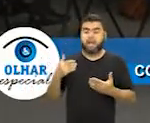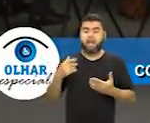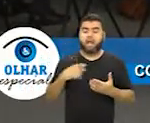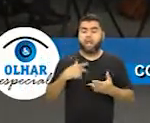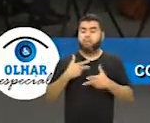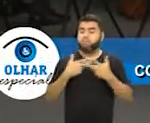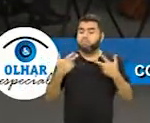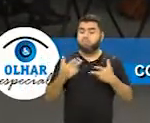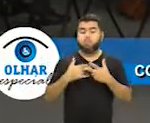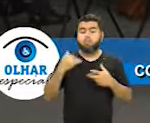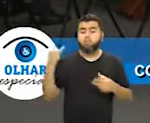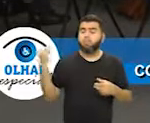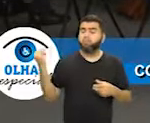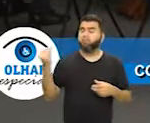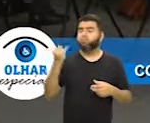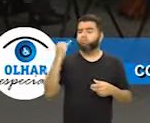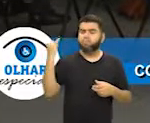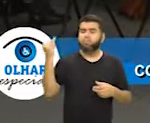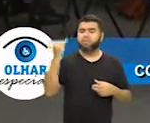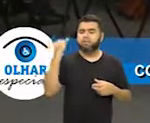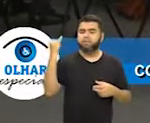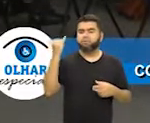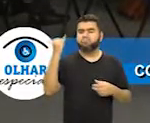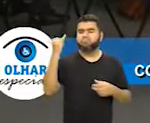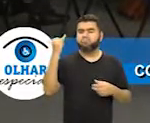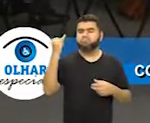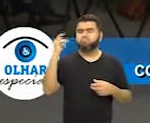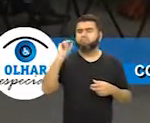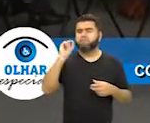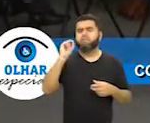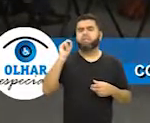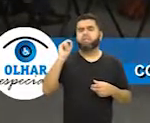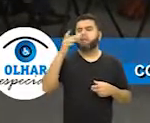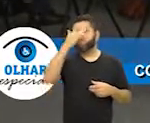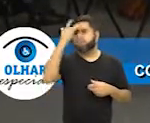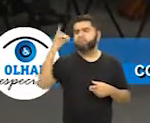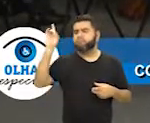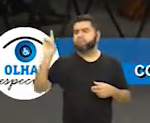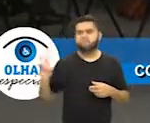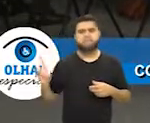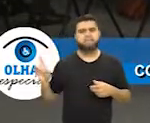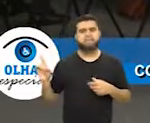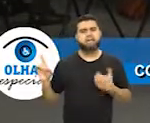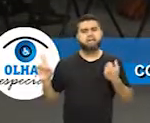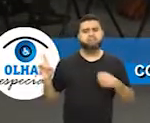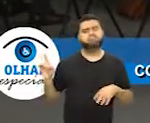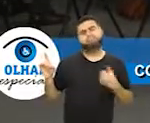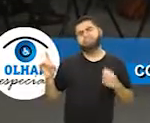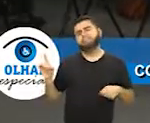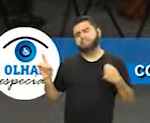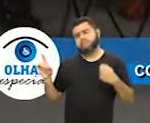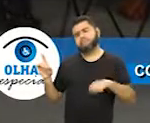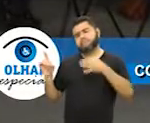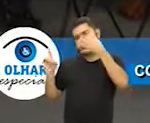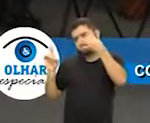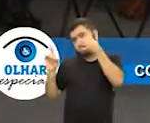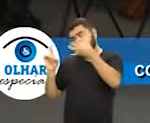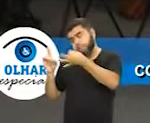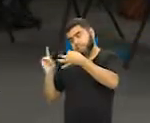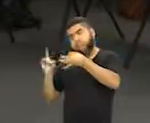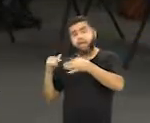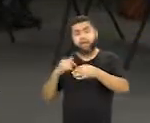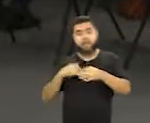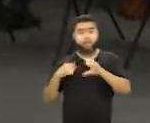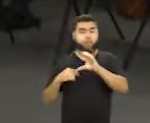É um evento que trata de uma causa super importante, que é a causa da deficiência em si, que precisa ter um olhar